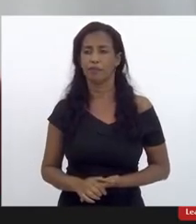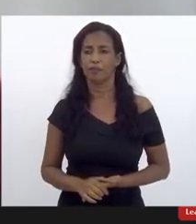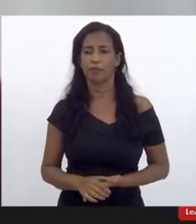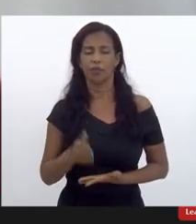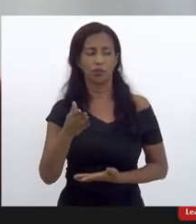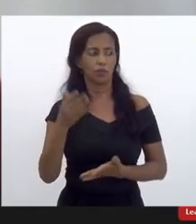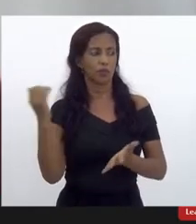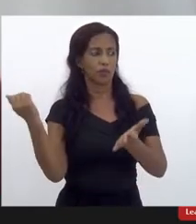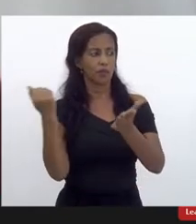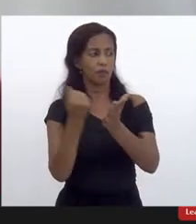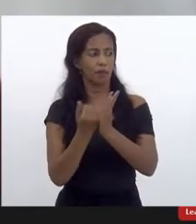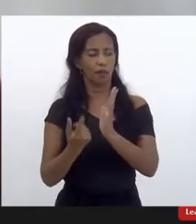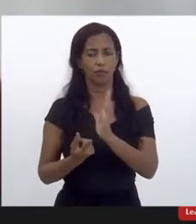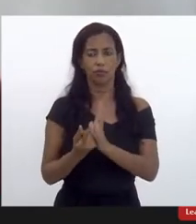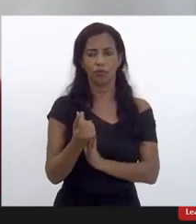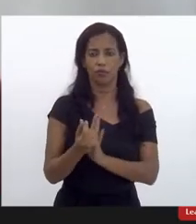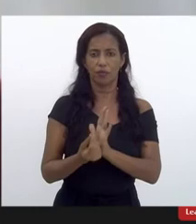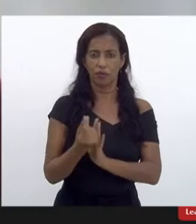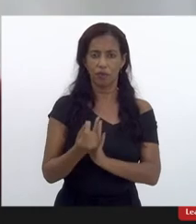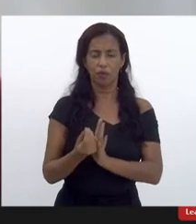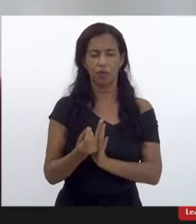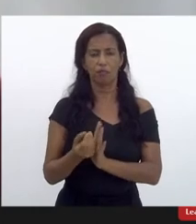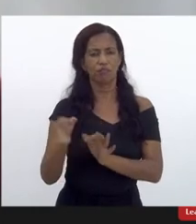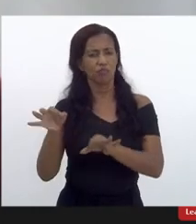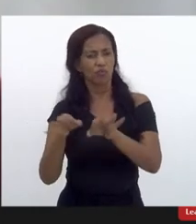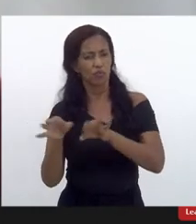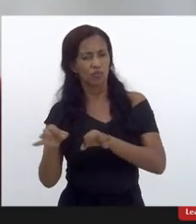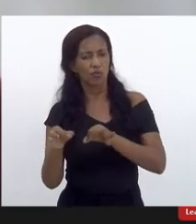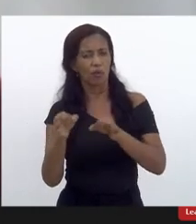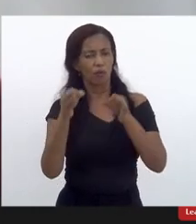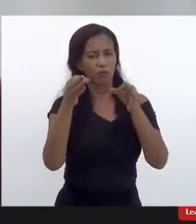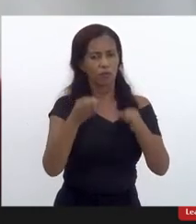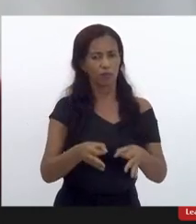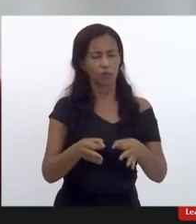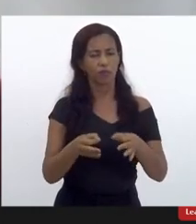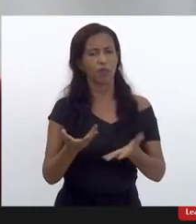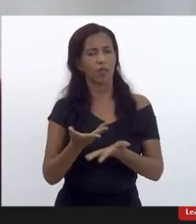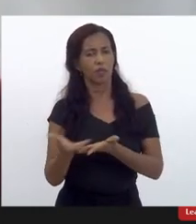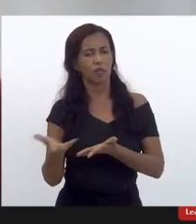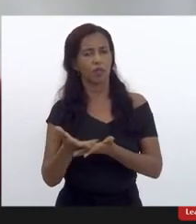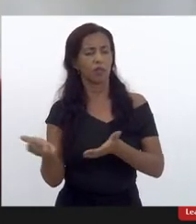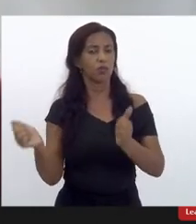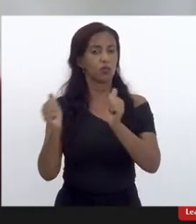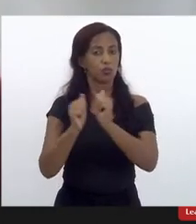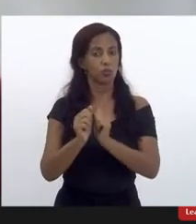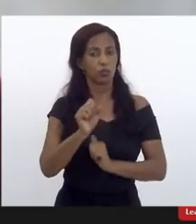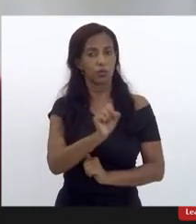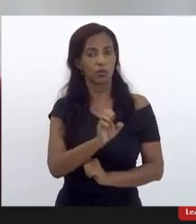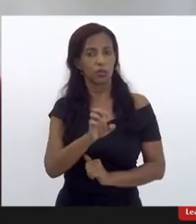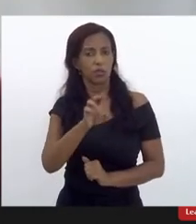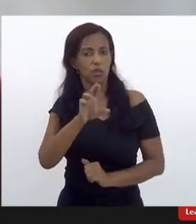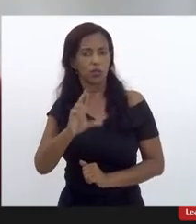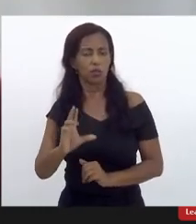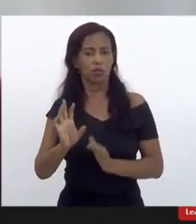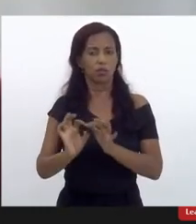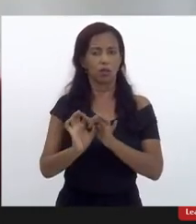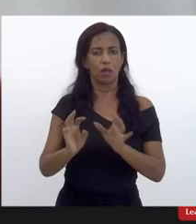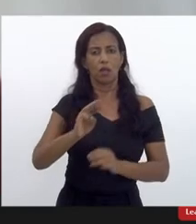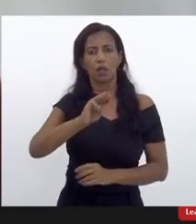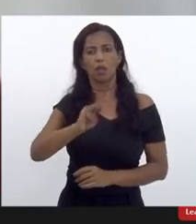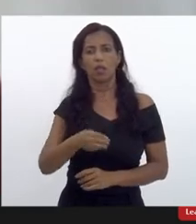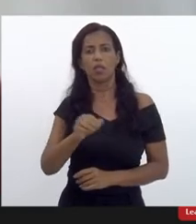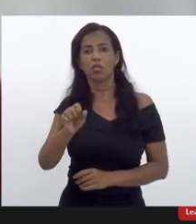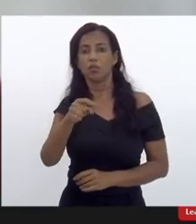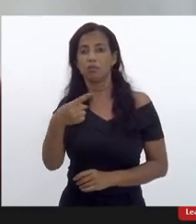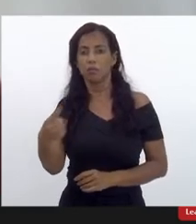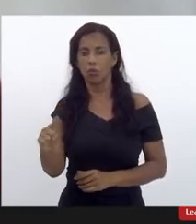sobre esse impacto orçamentário de forma muito correta. Então, está em andamento junto com o da SEDUC para que seja liberado R$3.000 de